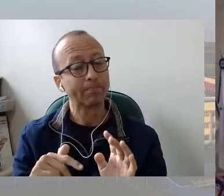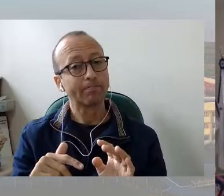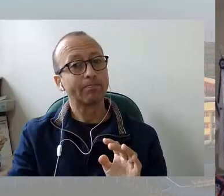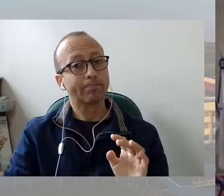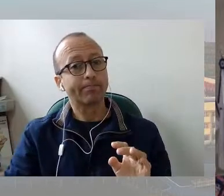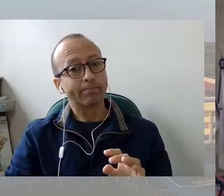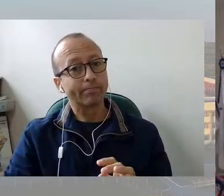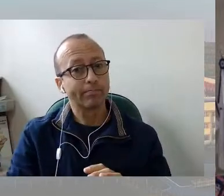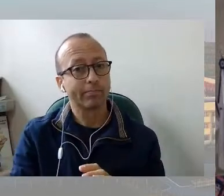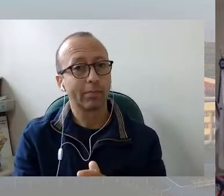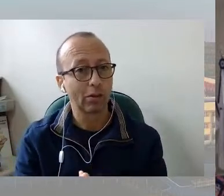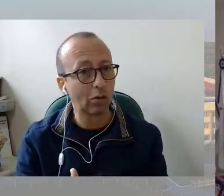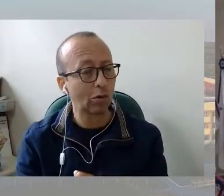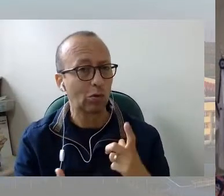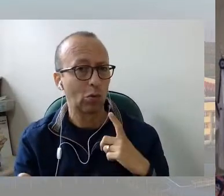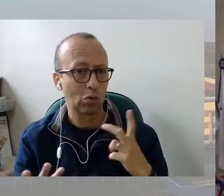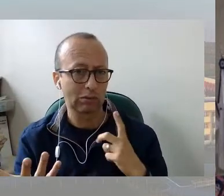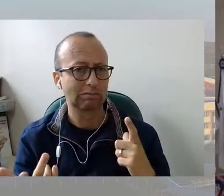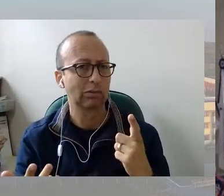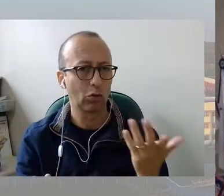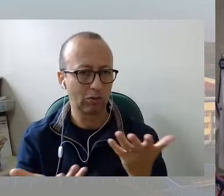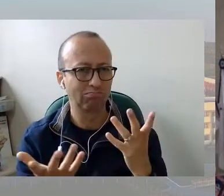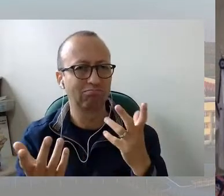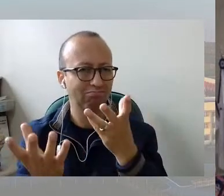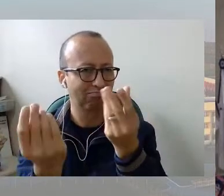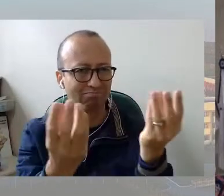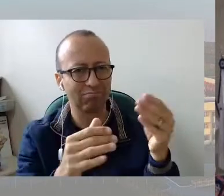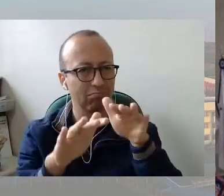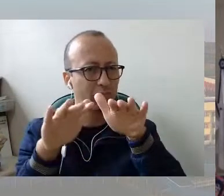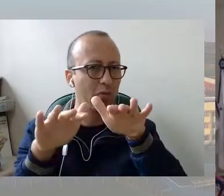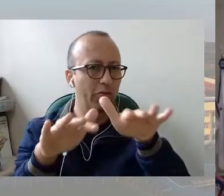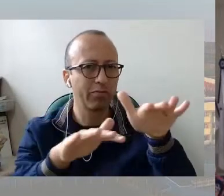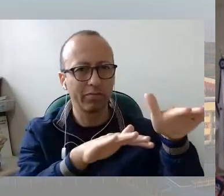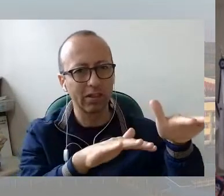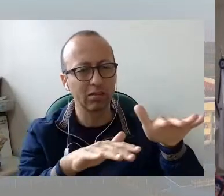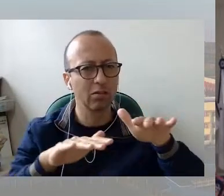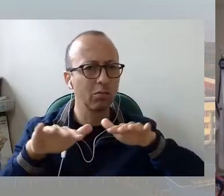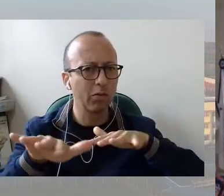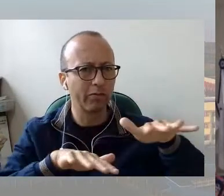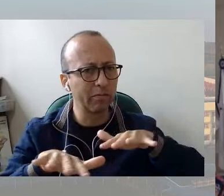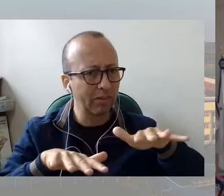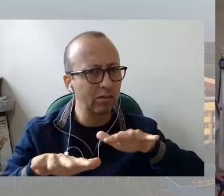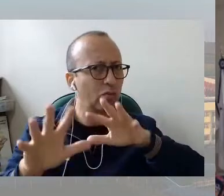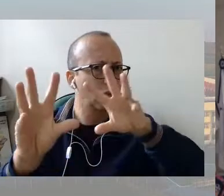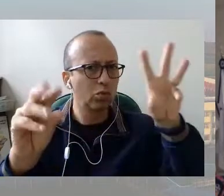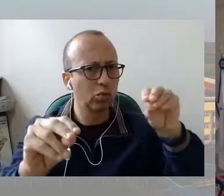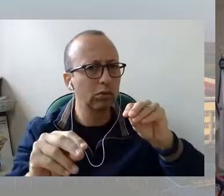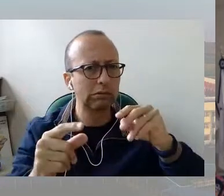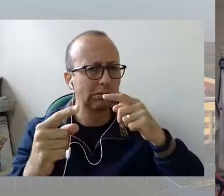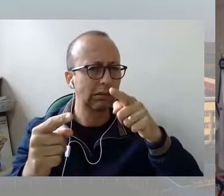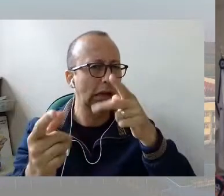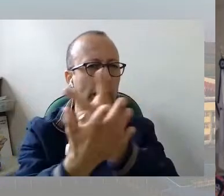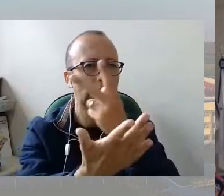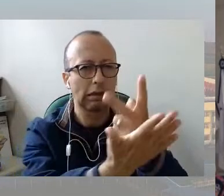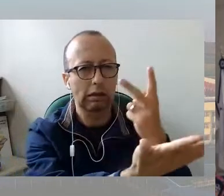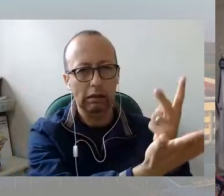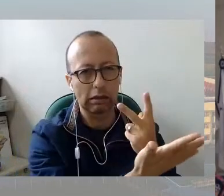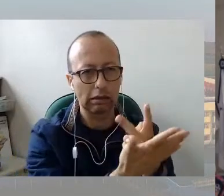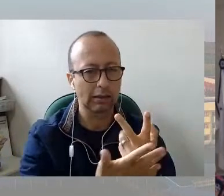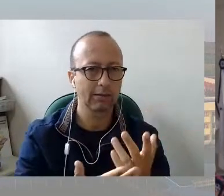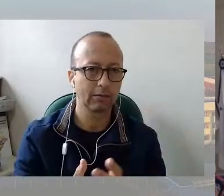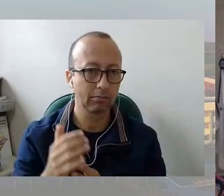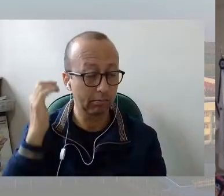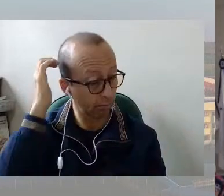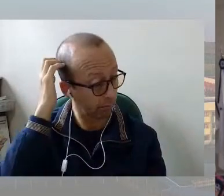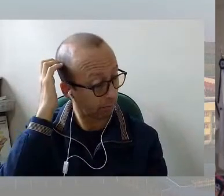é a criminalização dos movimentos. Então, a gente entendeu que isso era muito sério e que